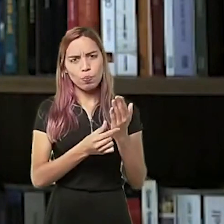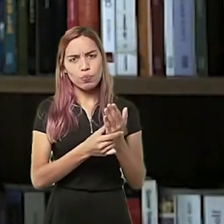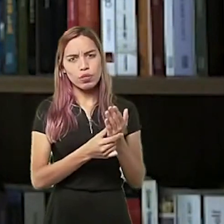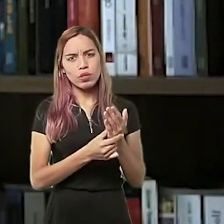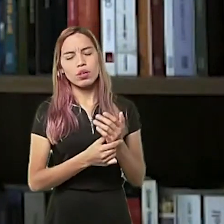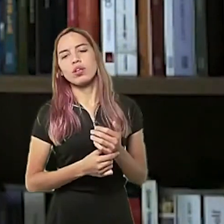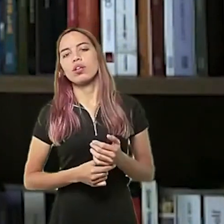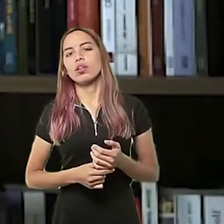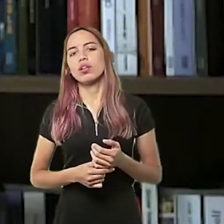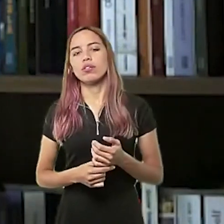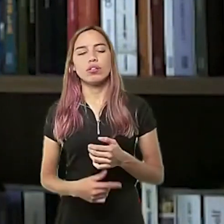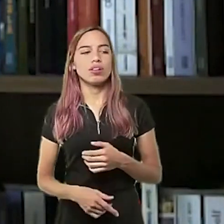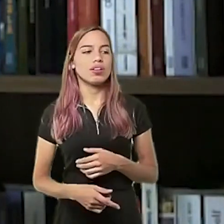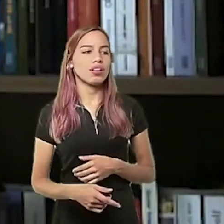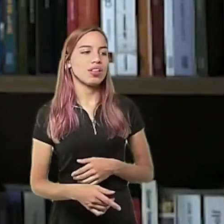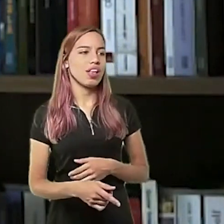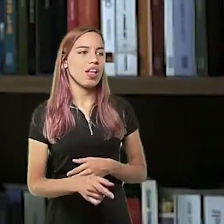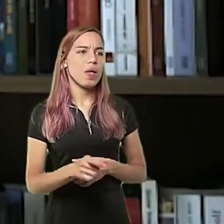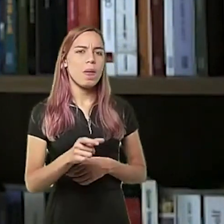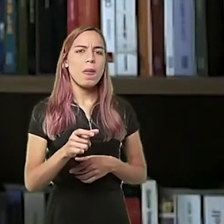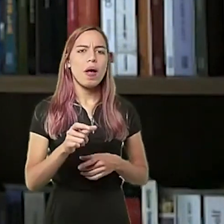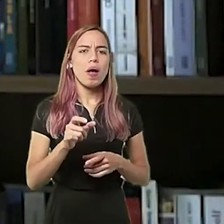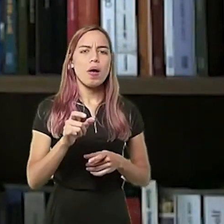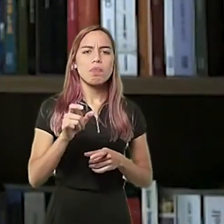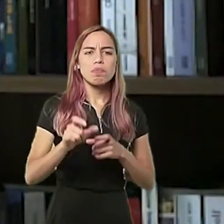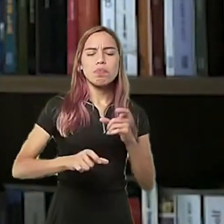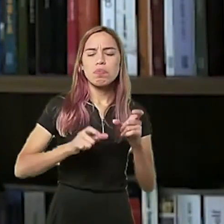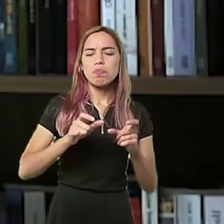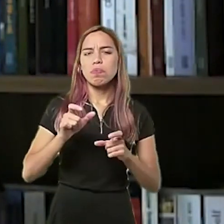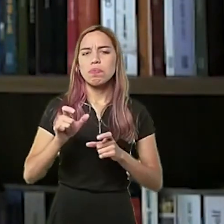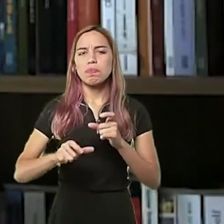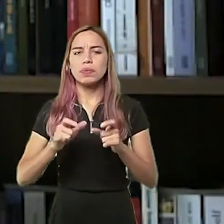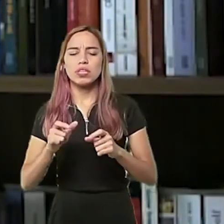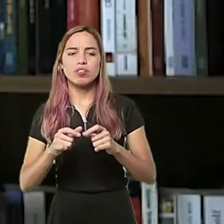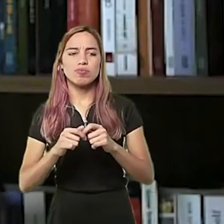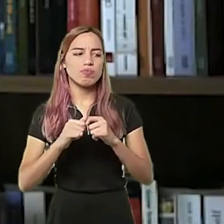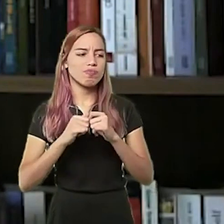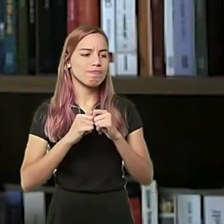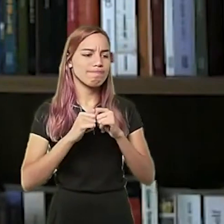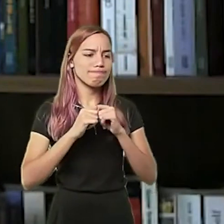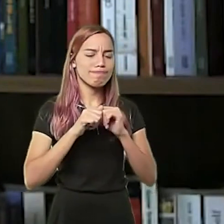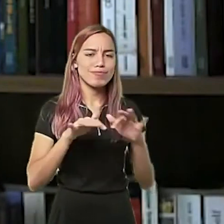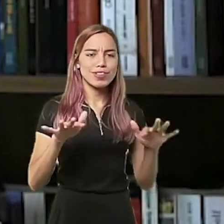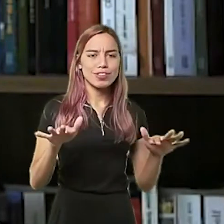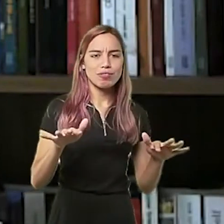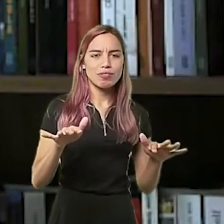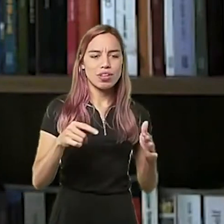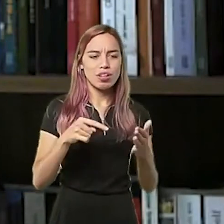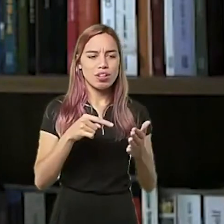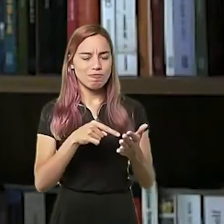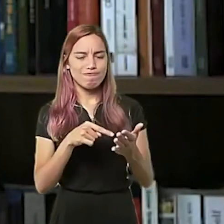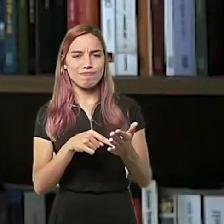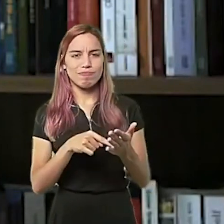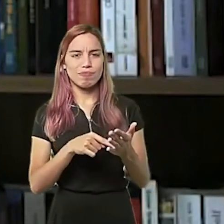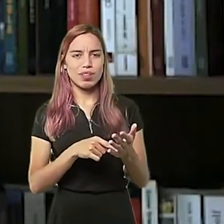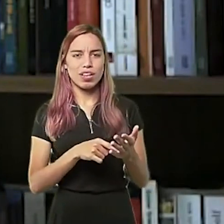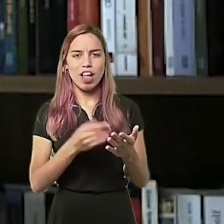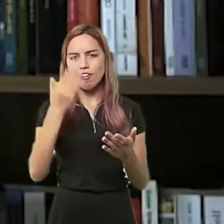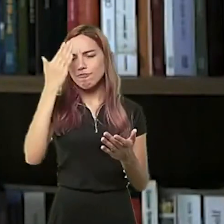que não circulou e depois não foi reeditado. E daí, ano passado, há mais de um ano,